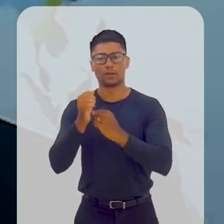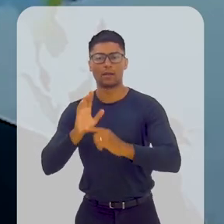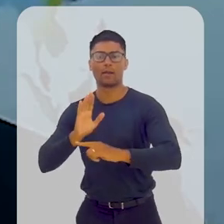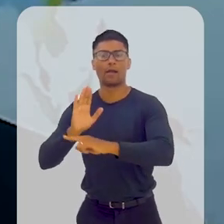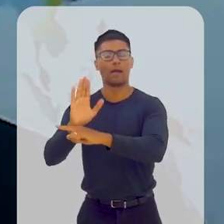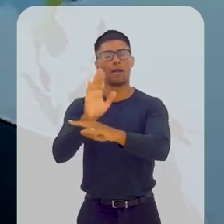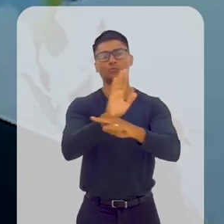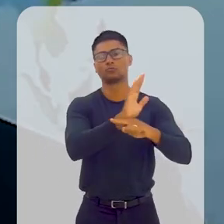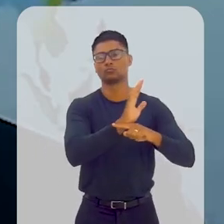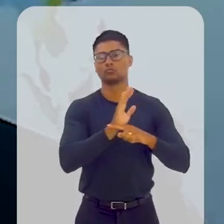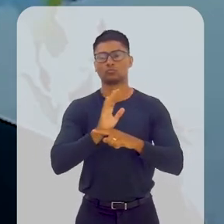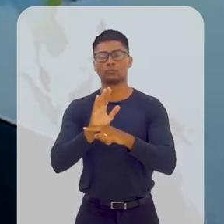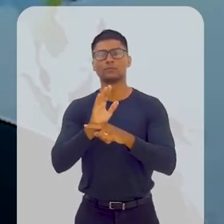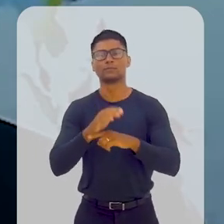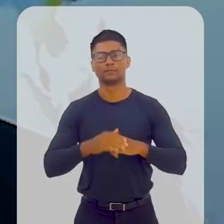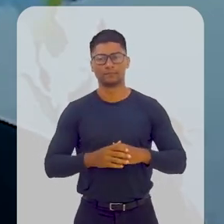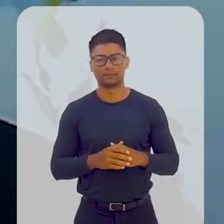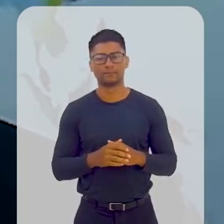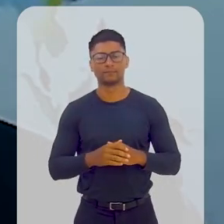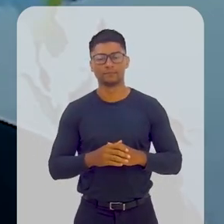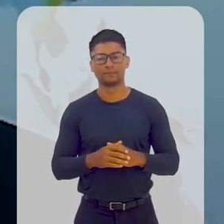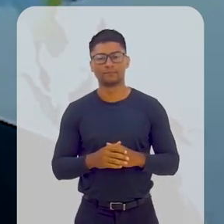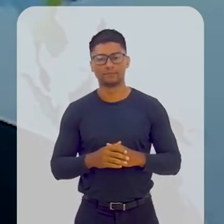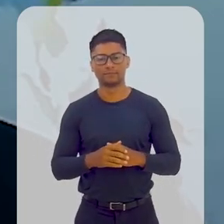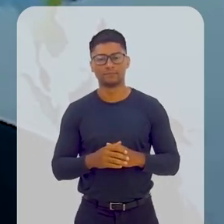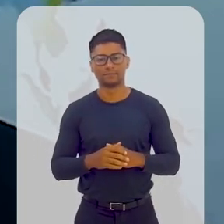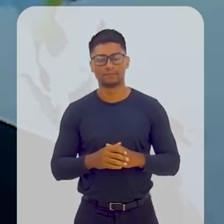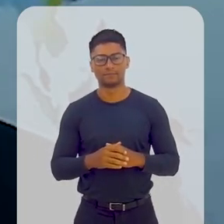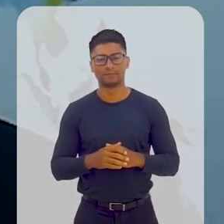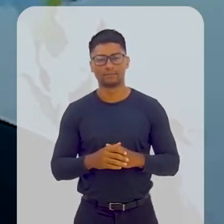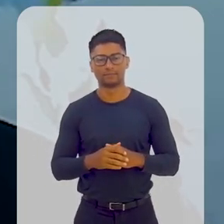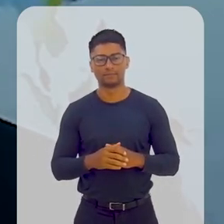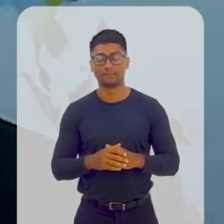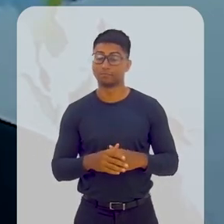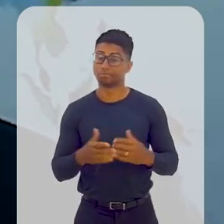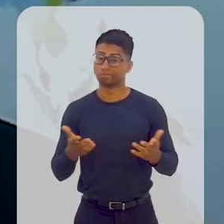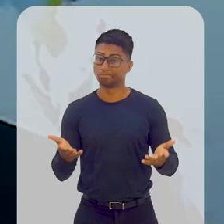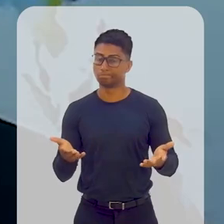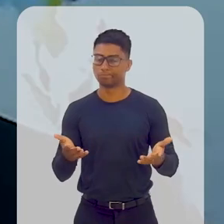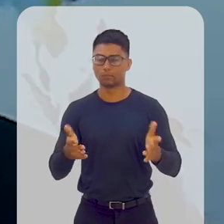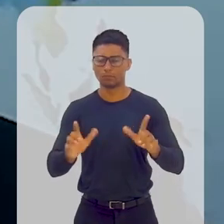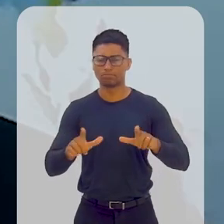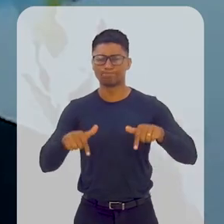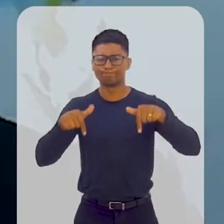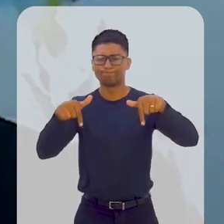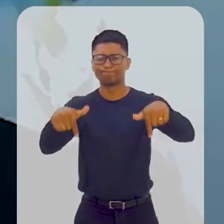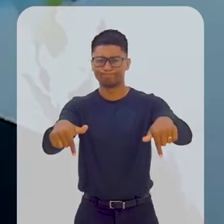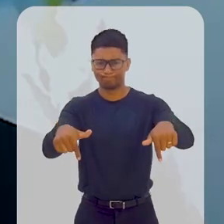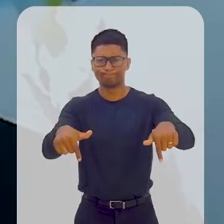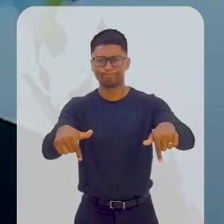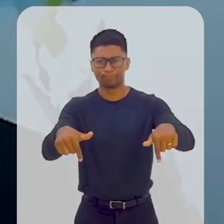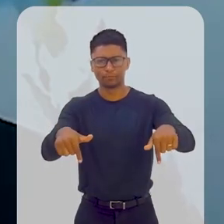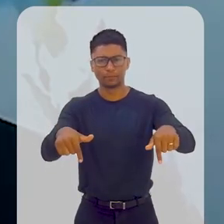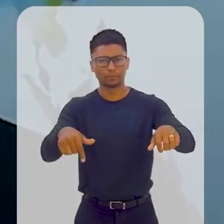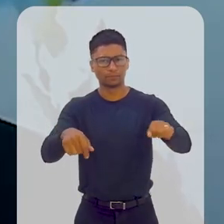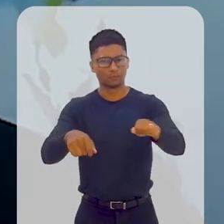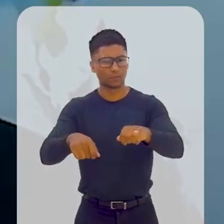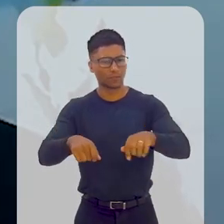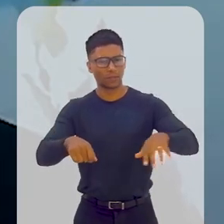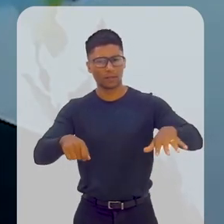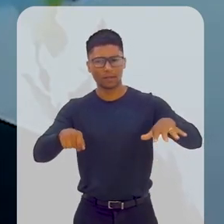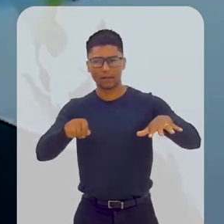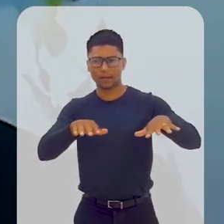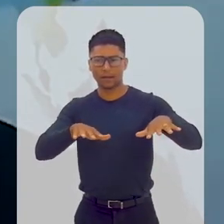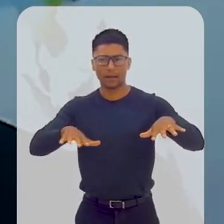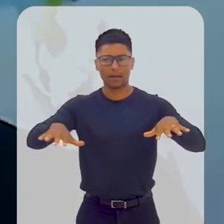sociedade de forma mais generalista possível, né, atuando nas grandes áreas